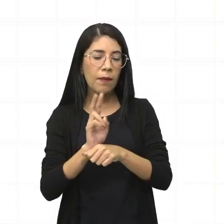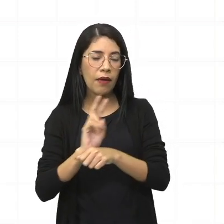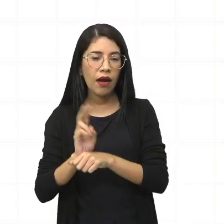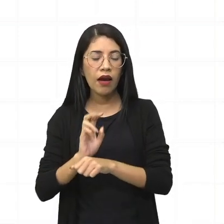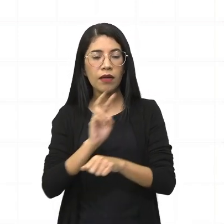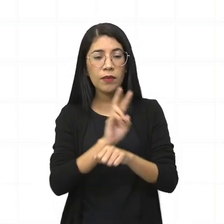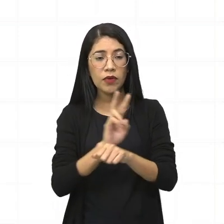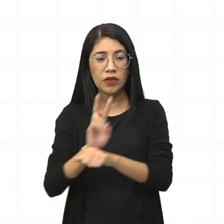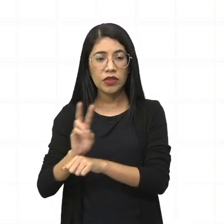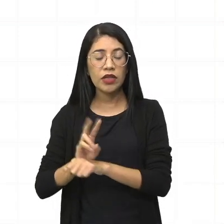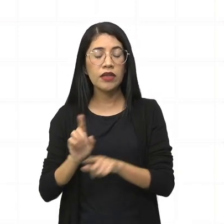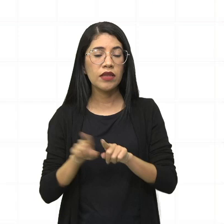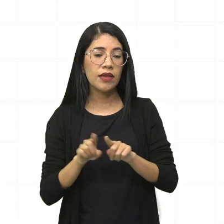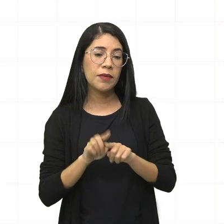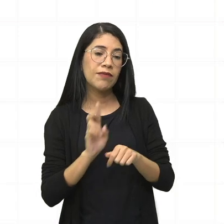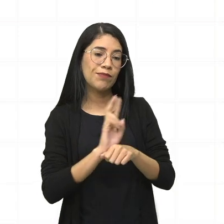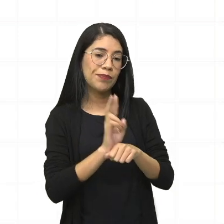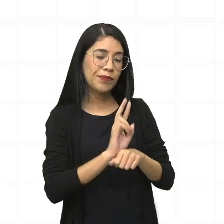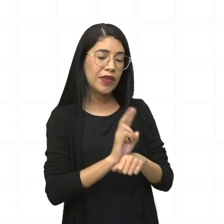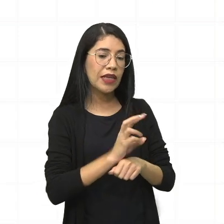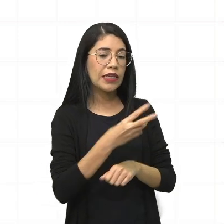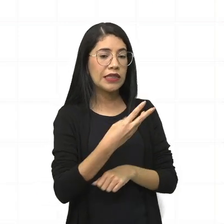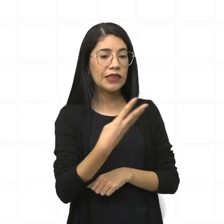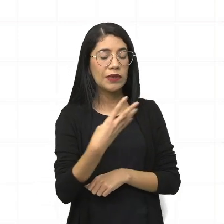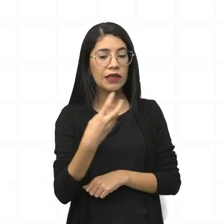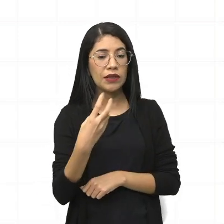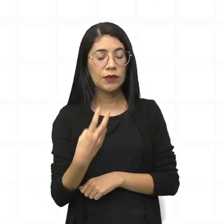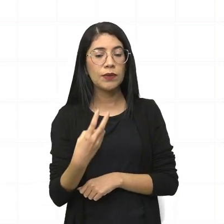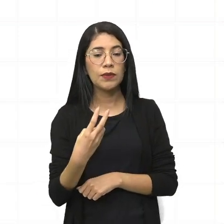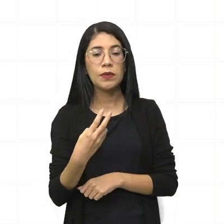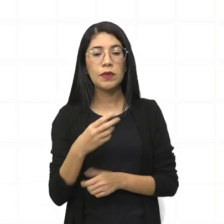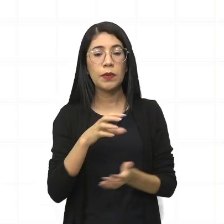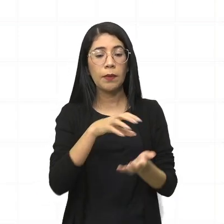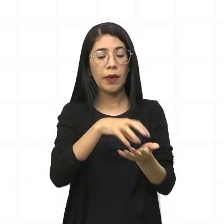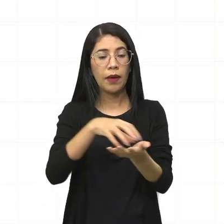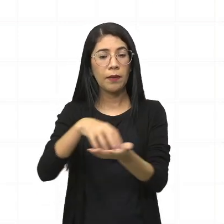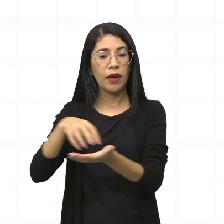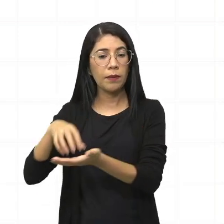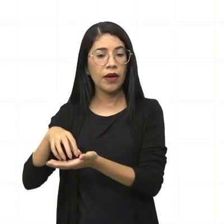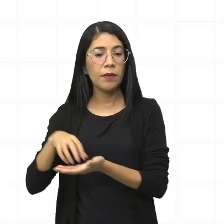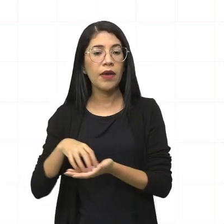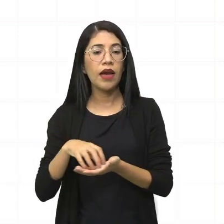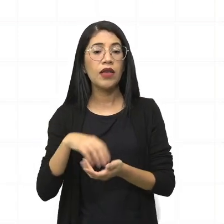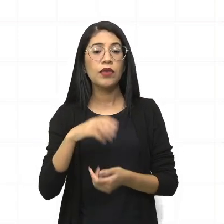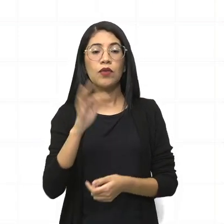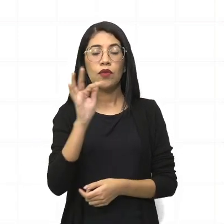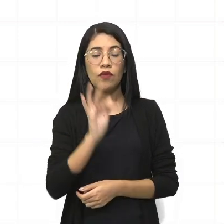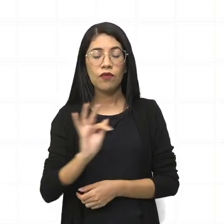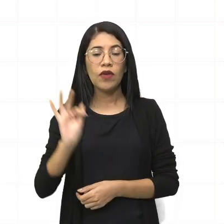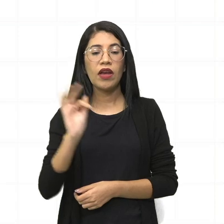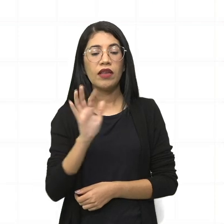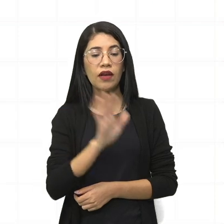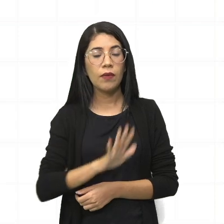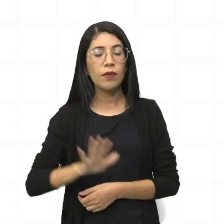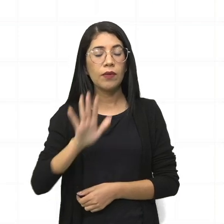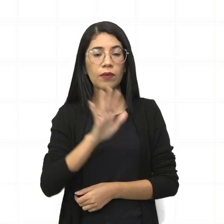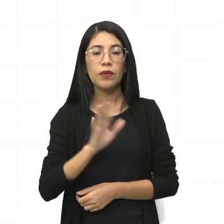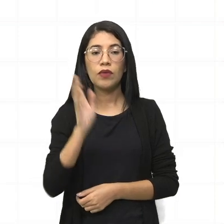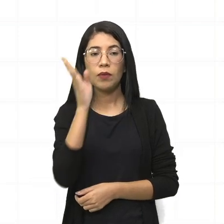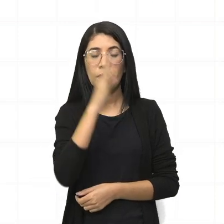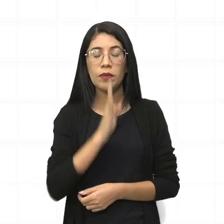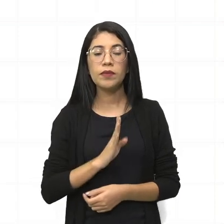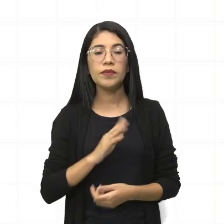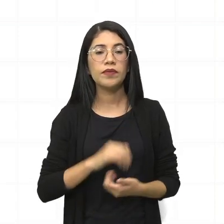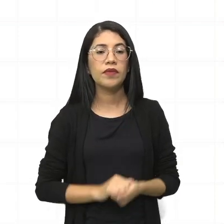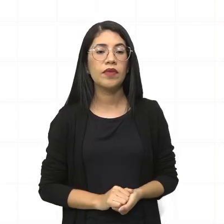e ele também fiscaliza as 342 unidades de conservação federais que nós temos no nosso país,